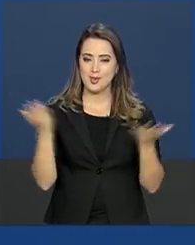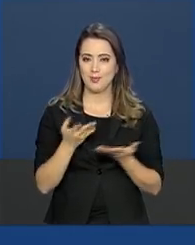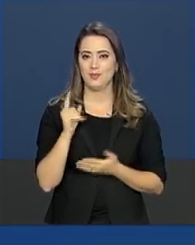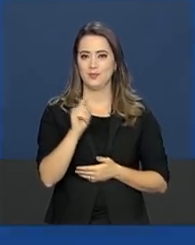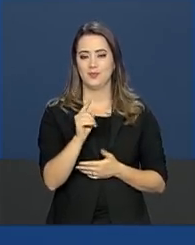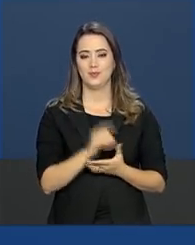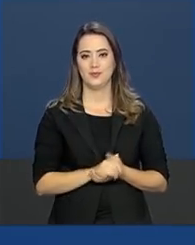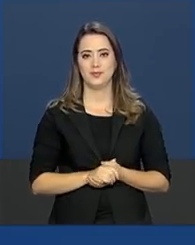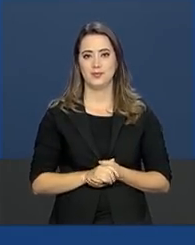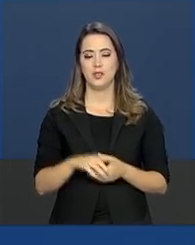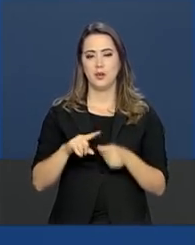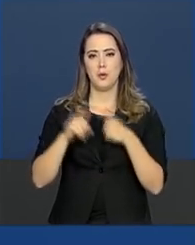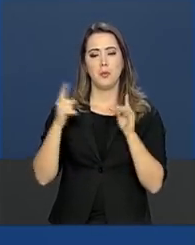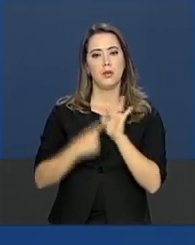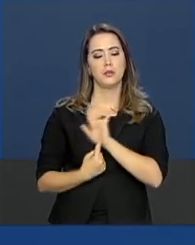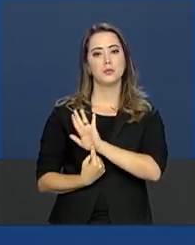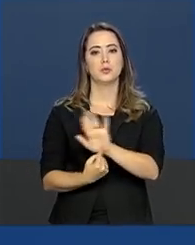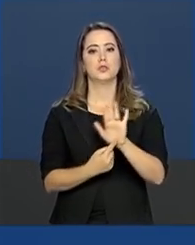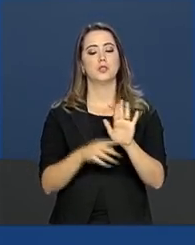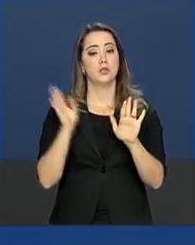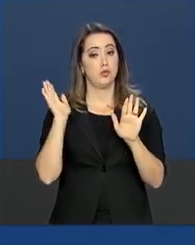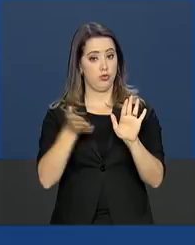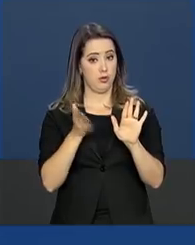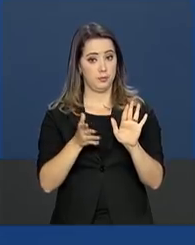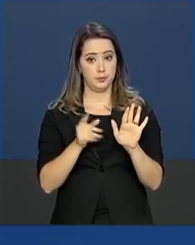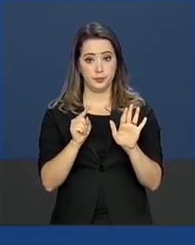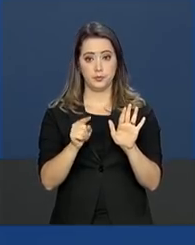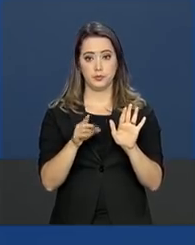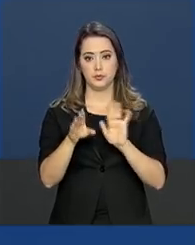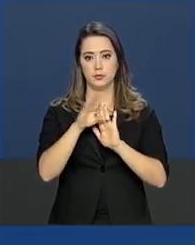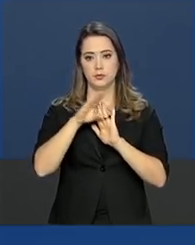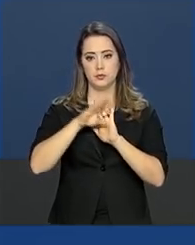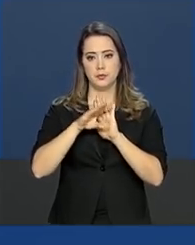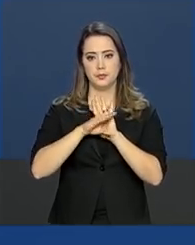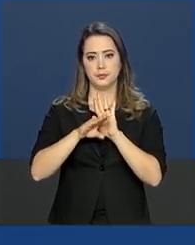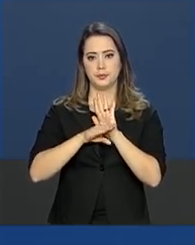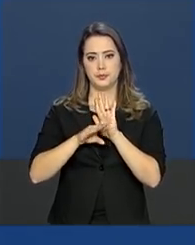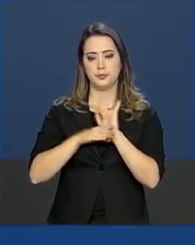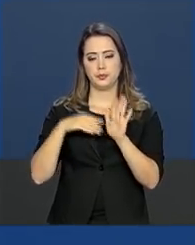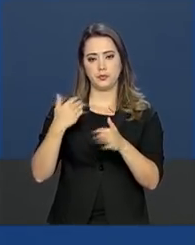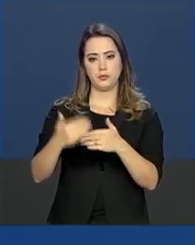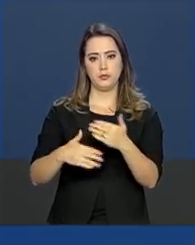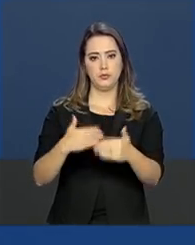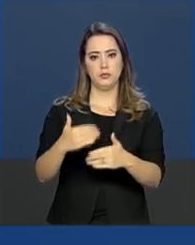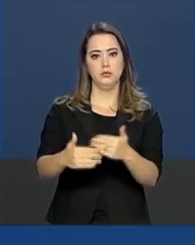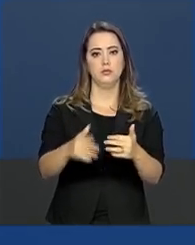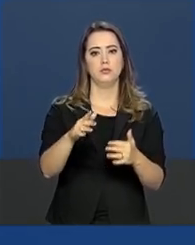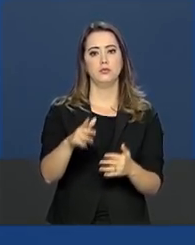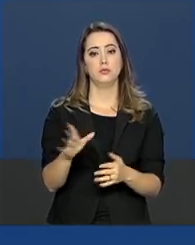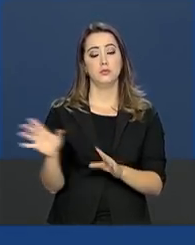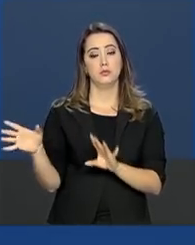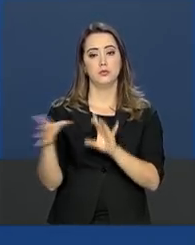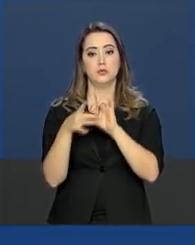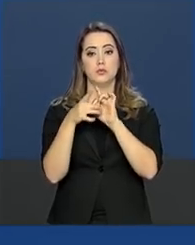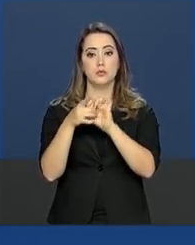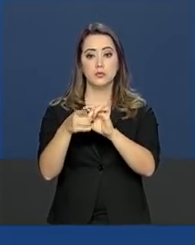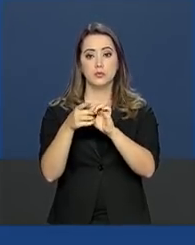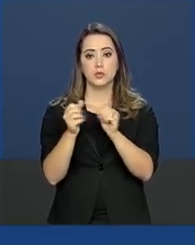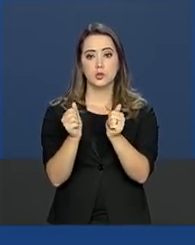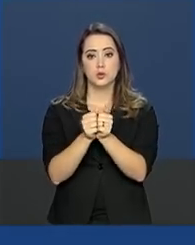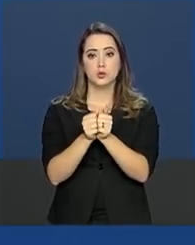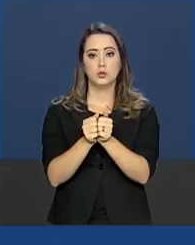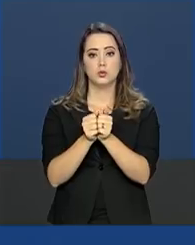momento, mas registrando desde já que o programa Progredir se ancorou